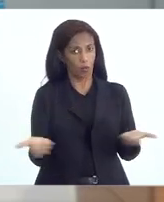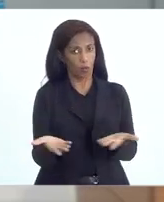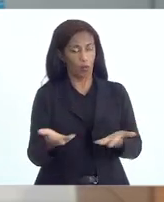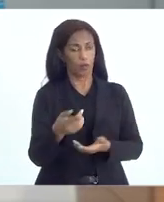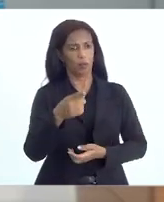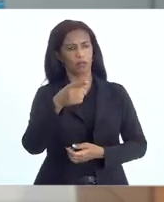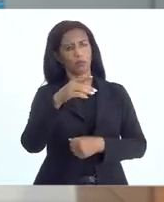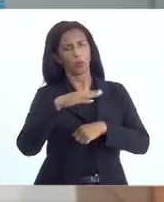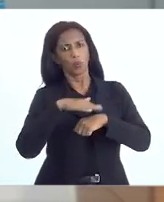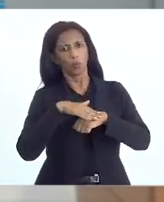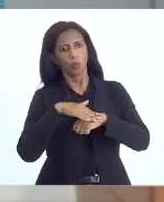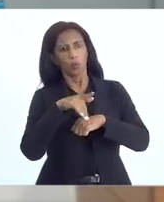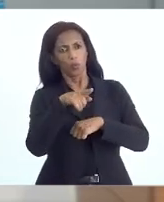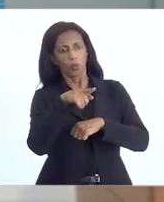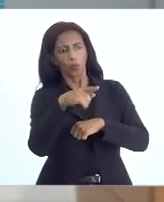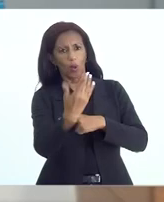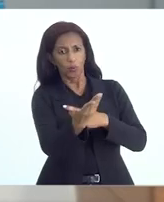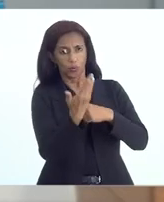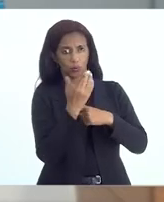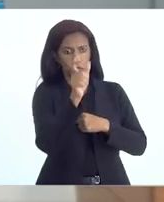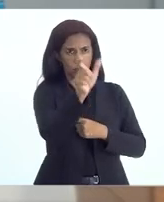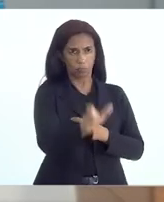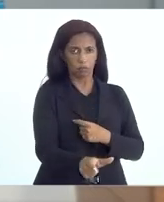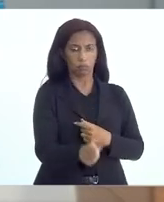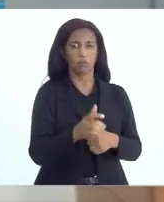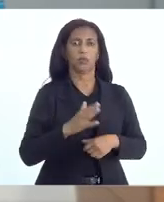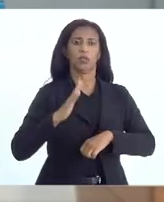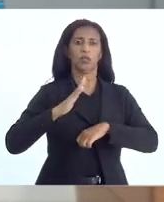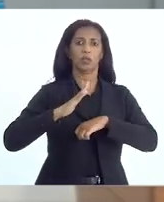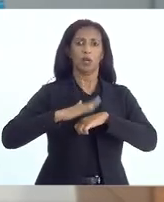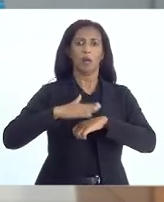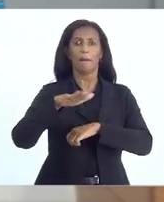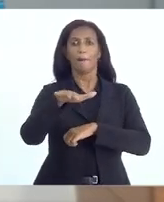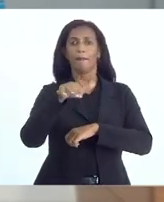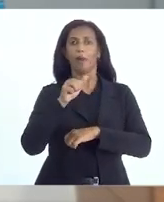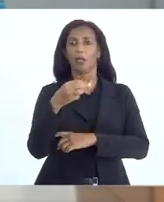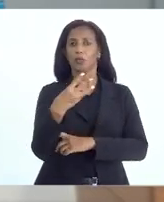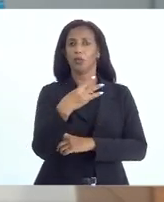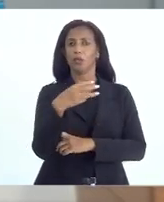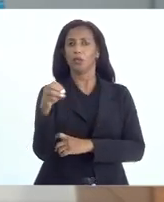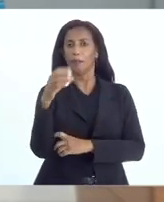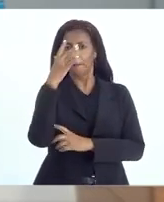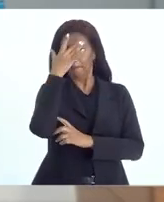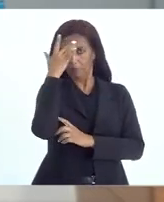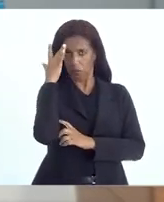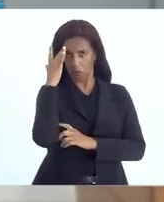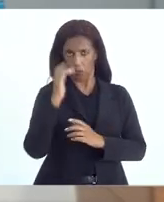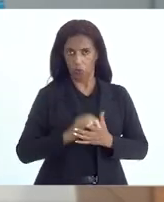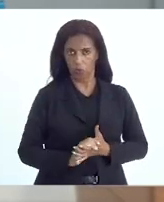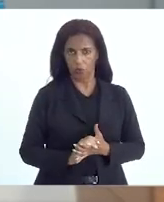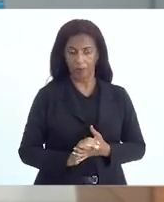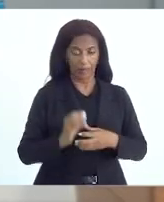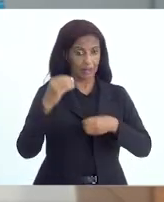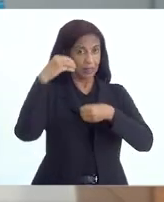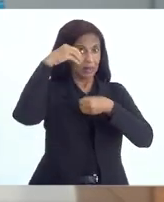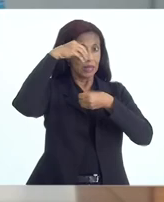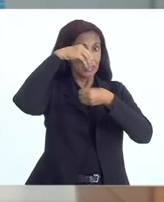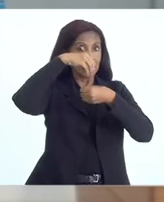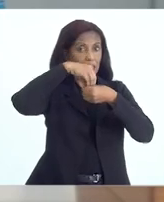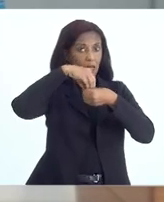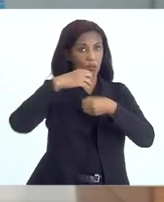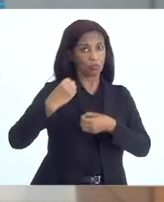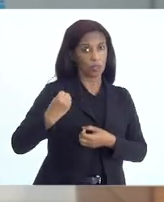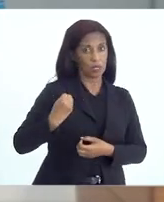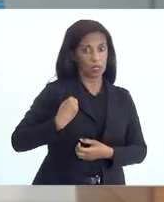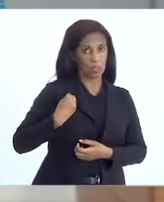do Senhor o governador autorizou que nós chamássemos mais de 300 nós chamamos de dentro desse